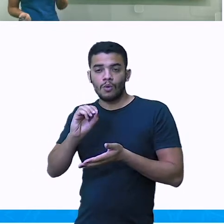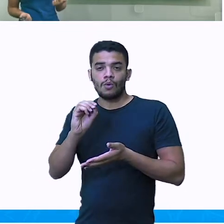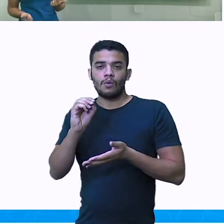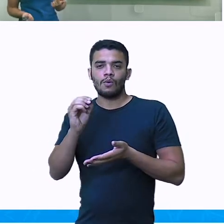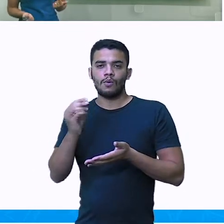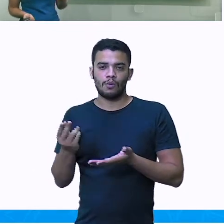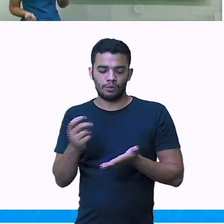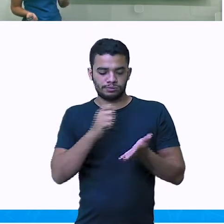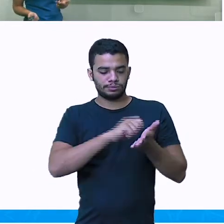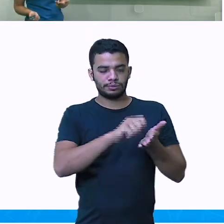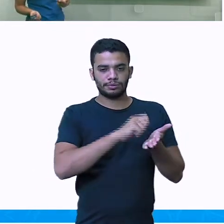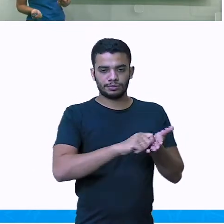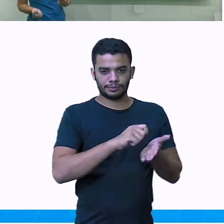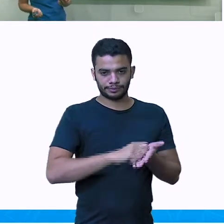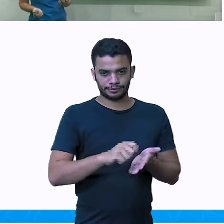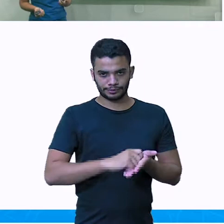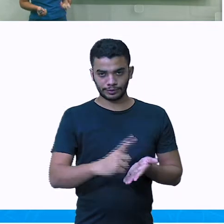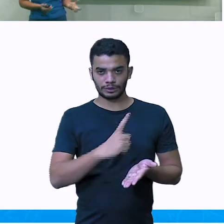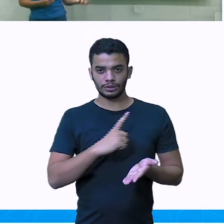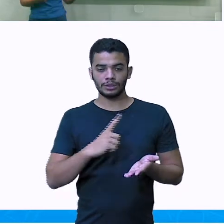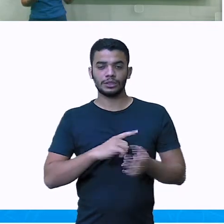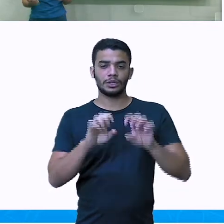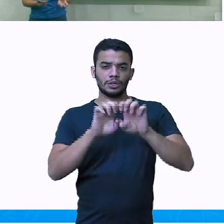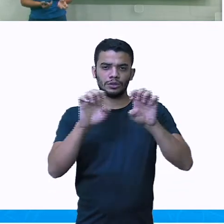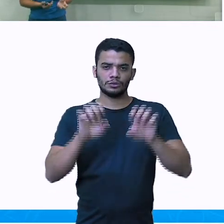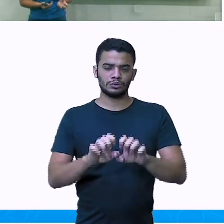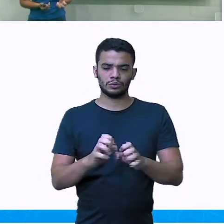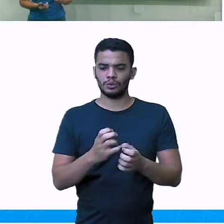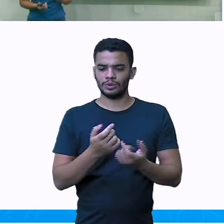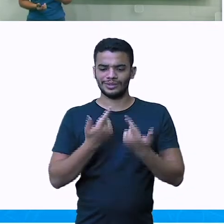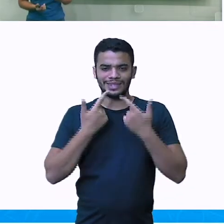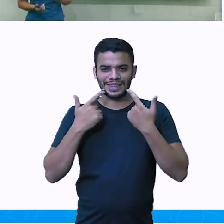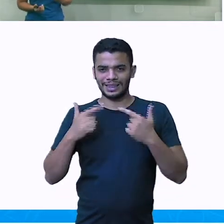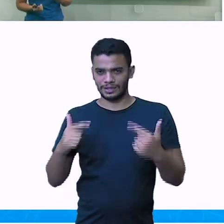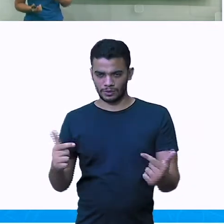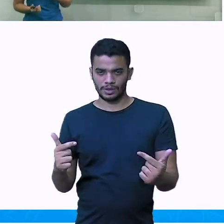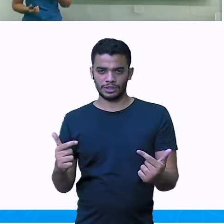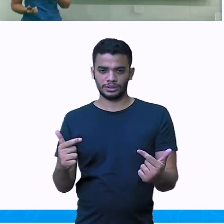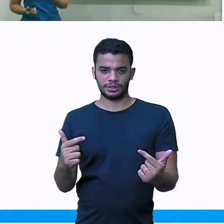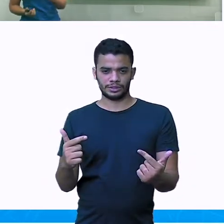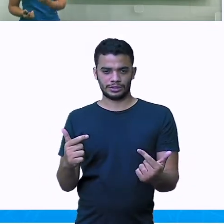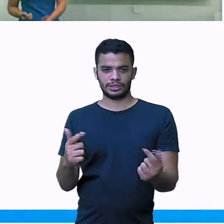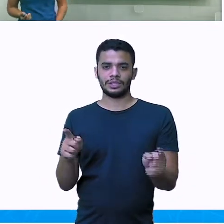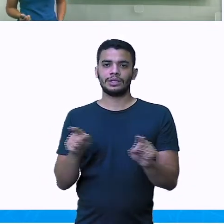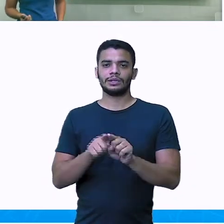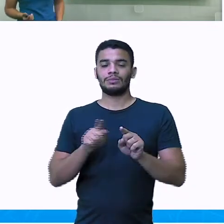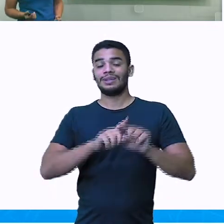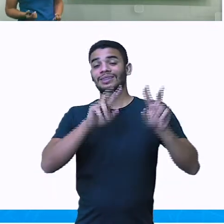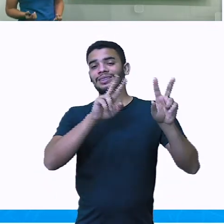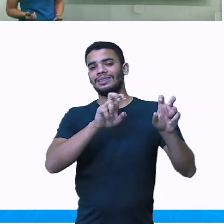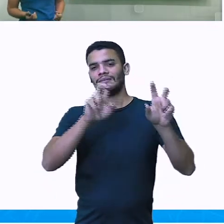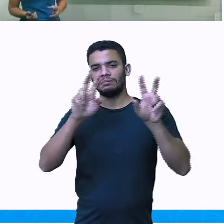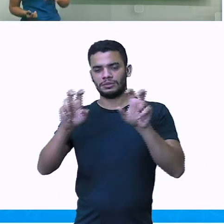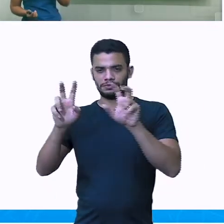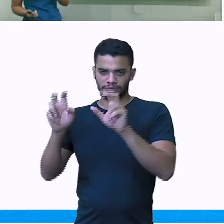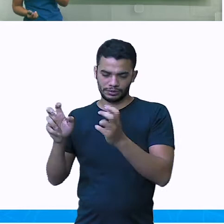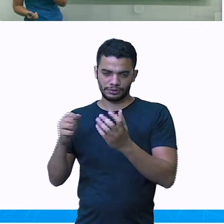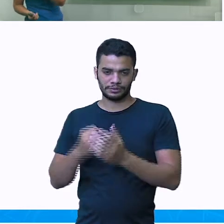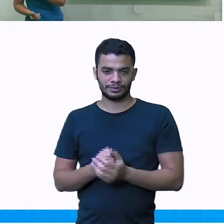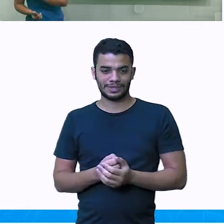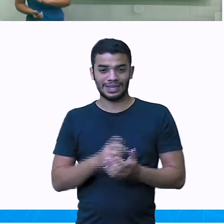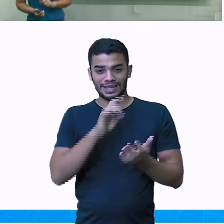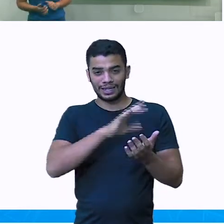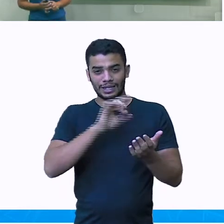estrutura, linguagem e temática. Todos eles cumprem uma função comunicativa e social dentro de